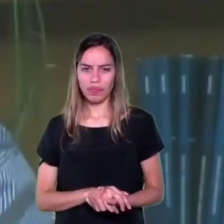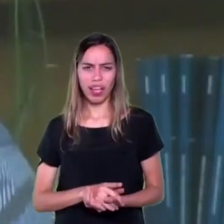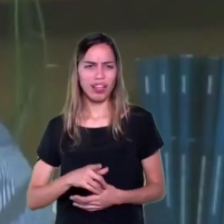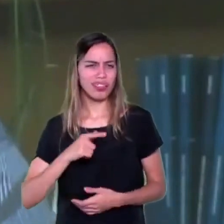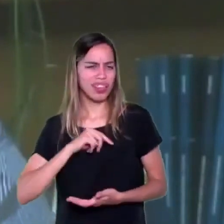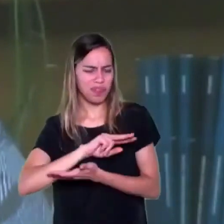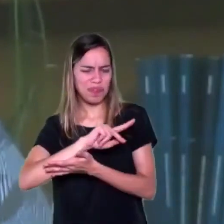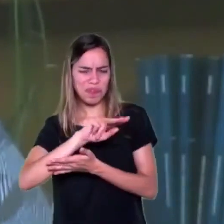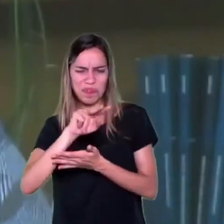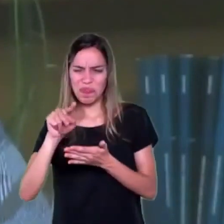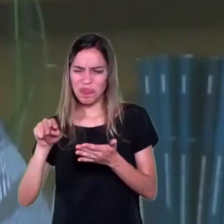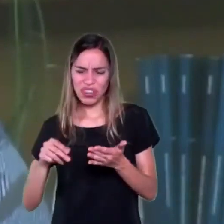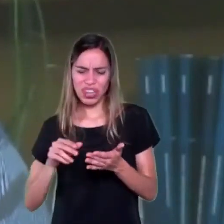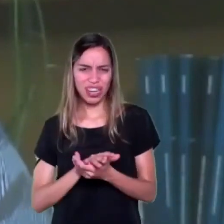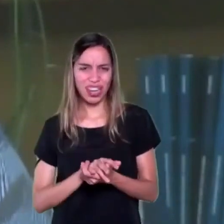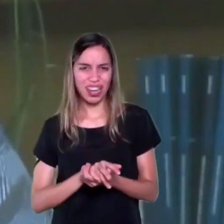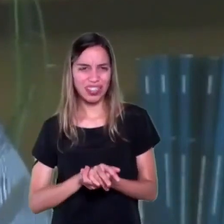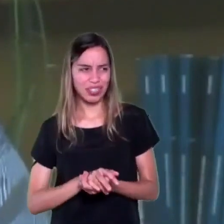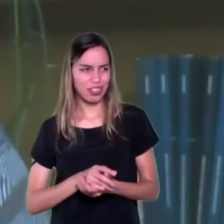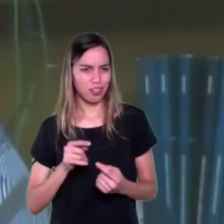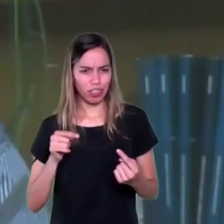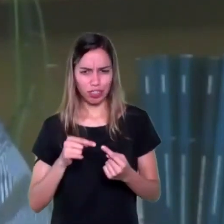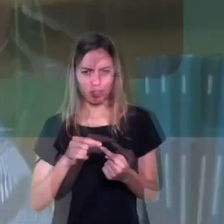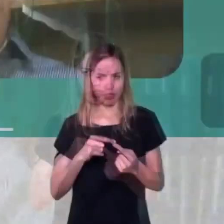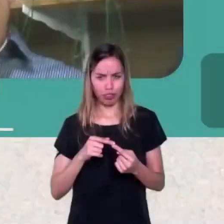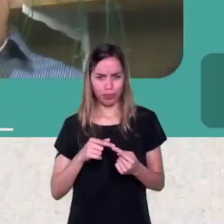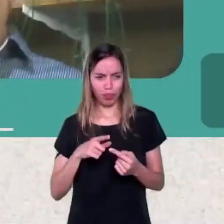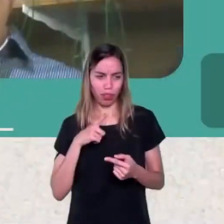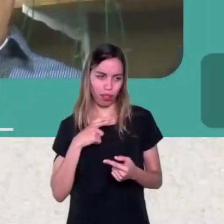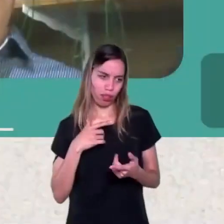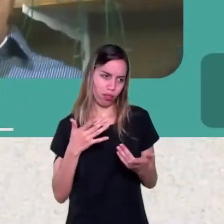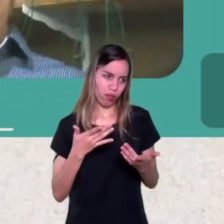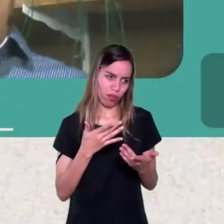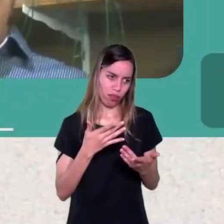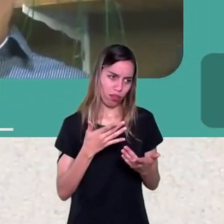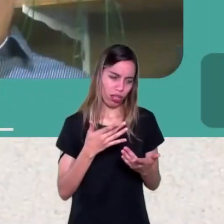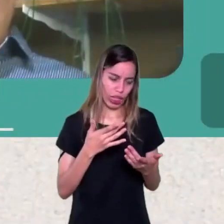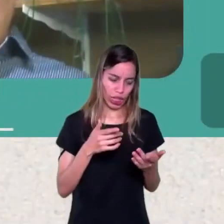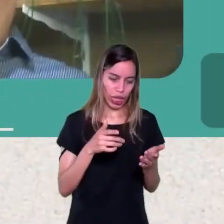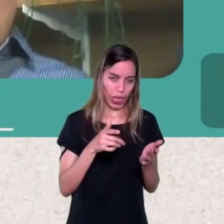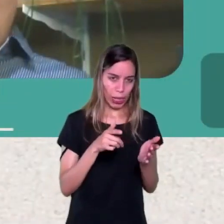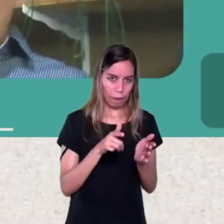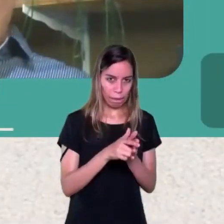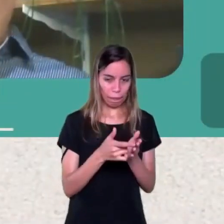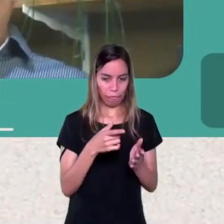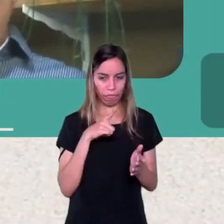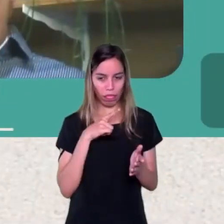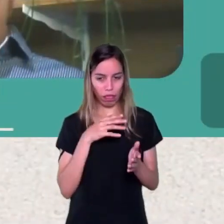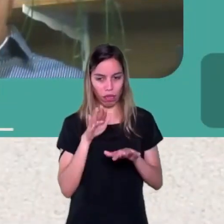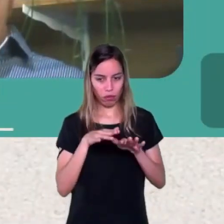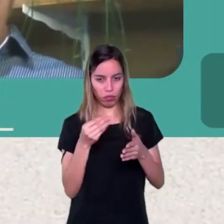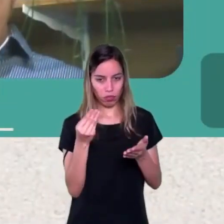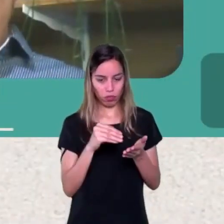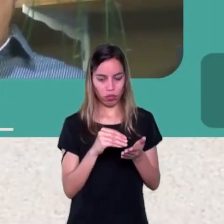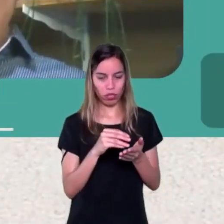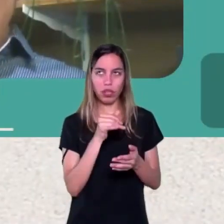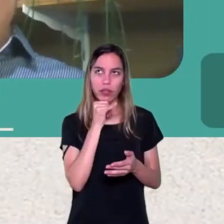hoje seria impraticável, porque, por exemplo, uma das manchetes